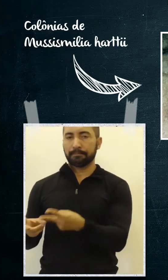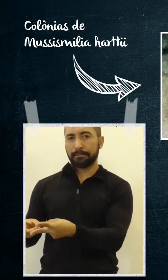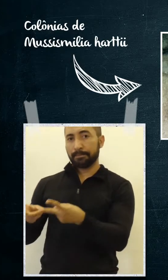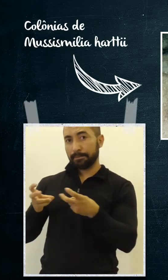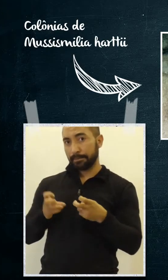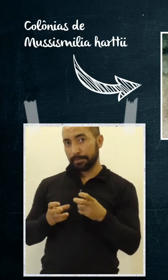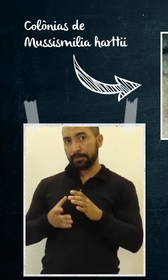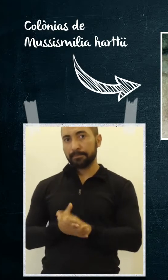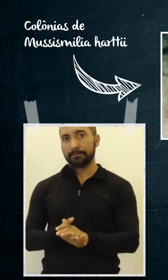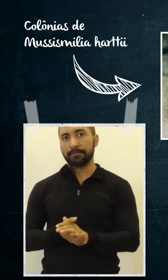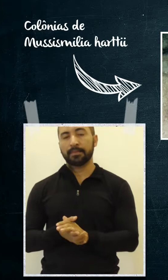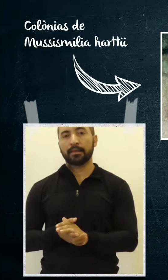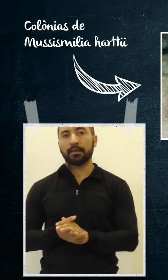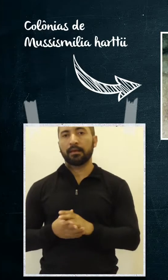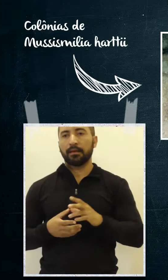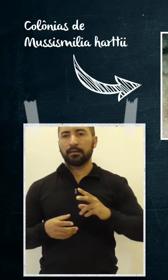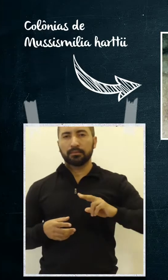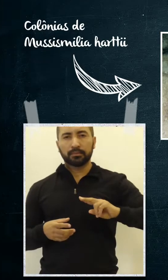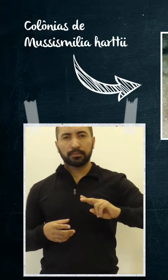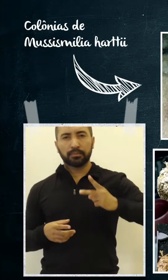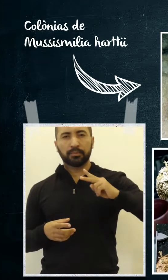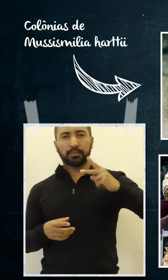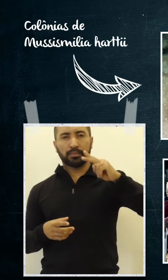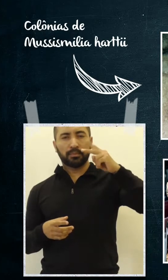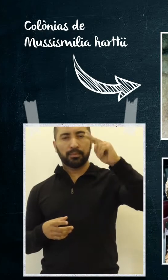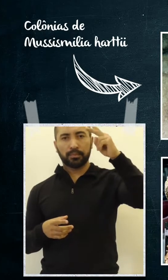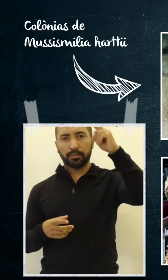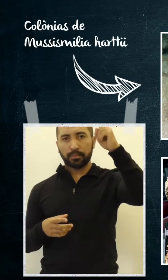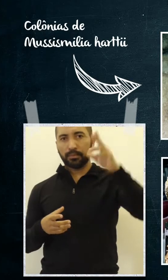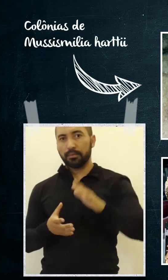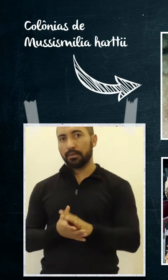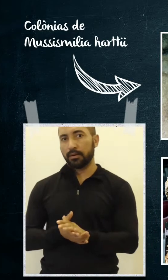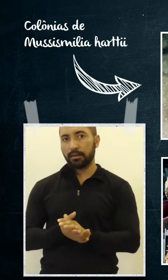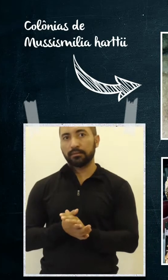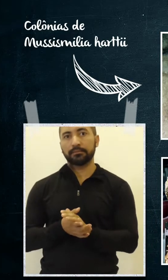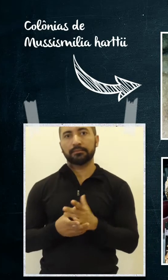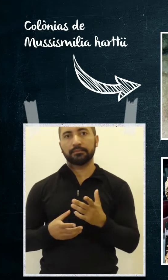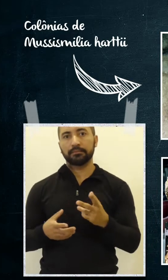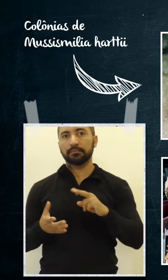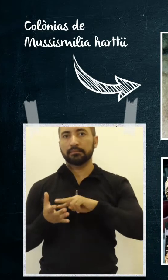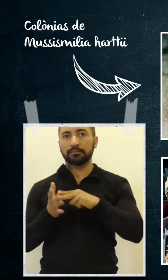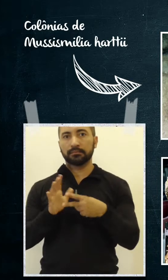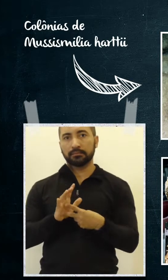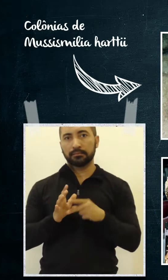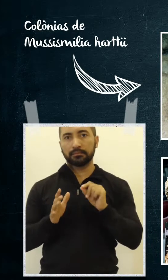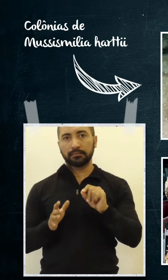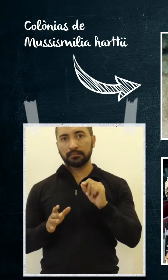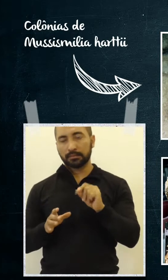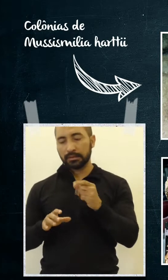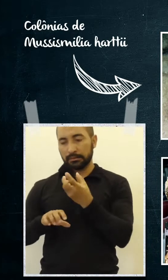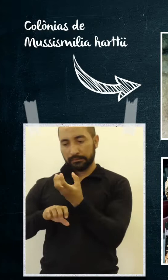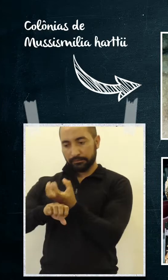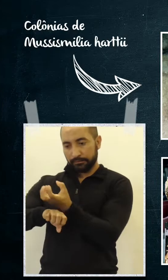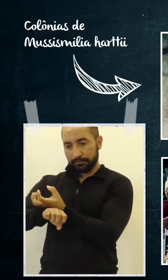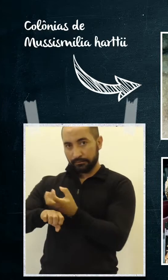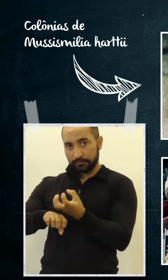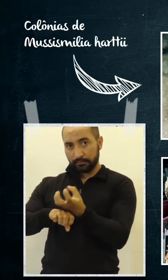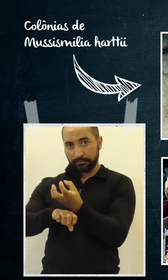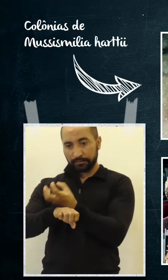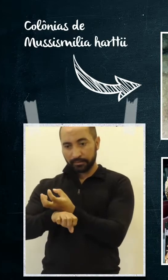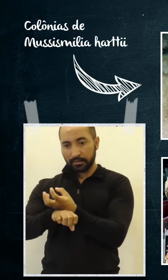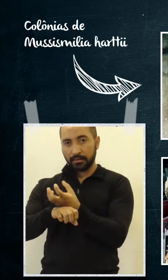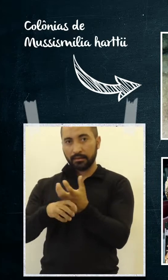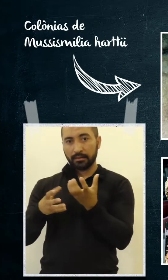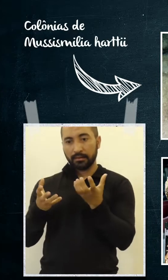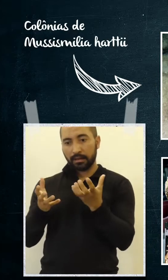pólipos soterrados pela alta sedimentação, porém vivos, fototropismo polipolar, o que pode ser resultado de uma busca destes em fugir da alta